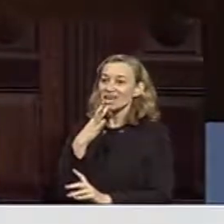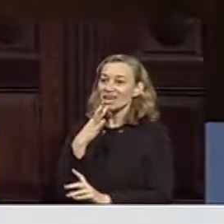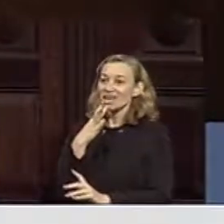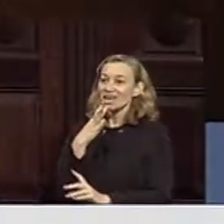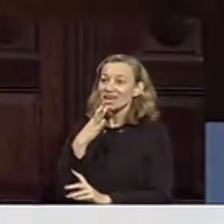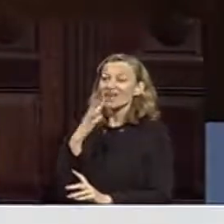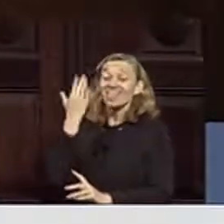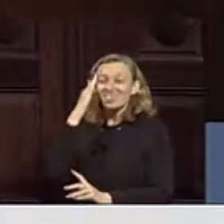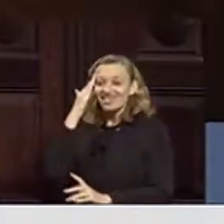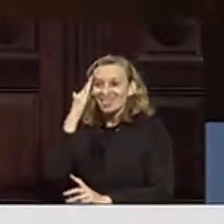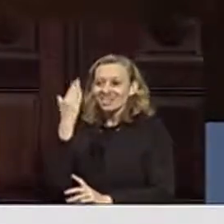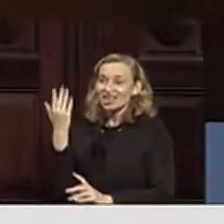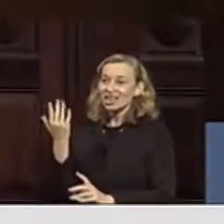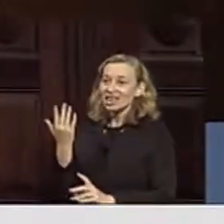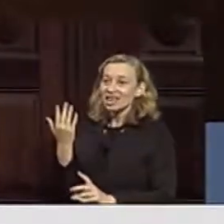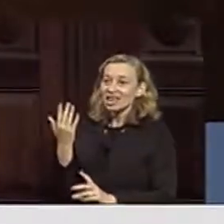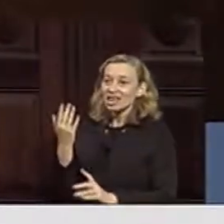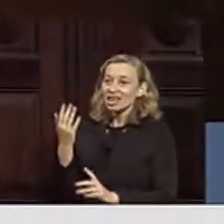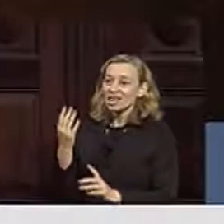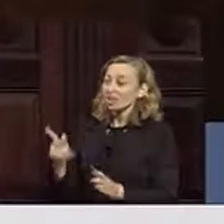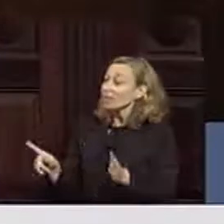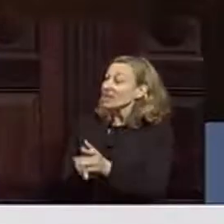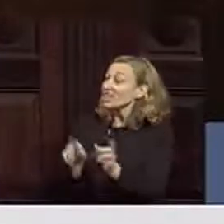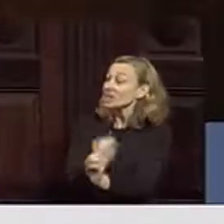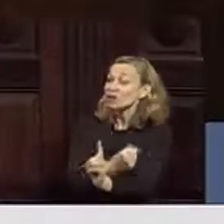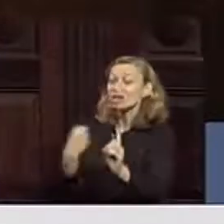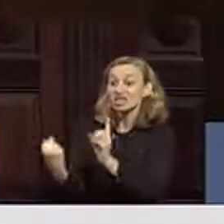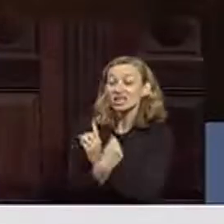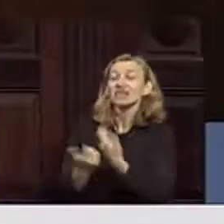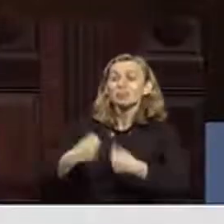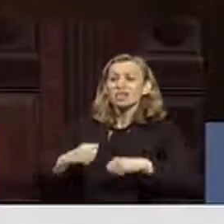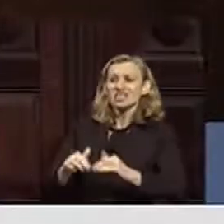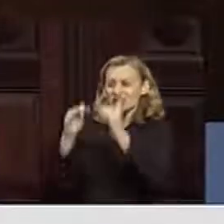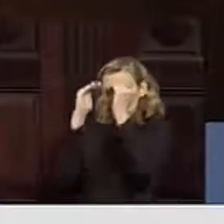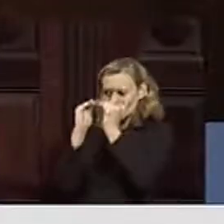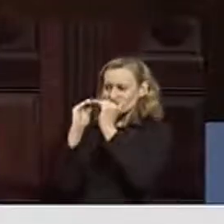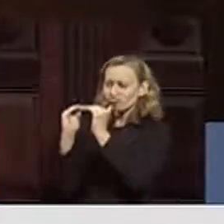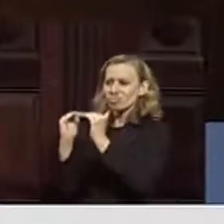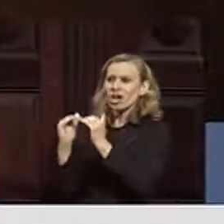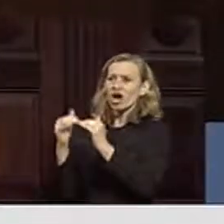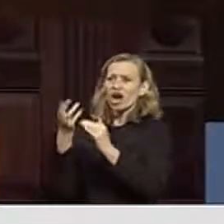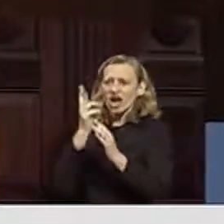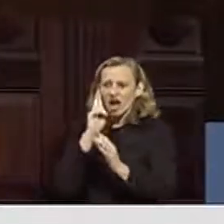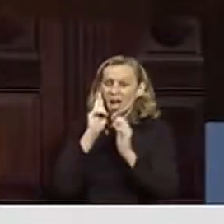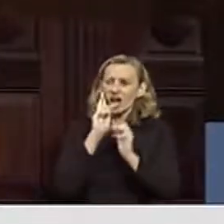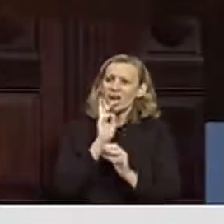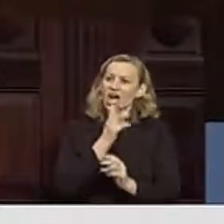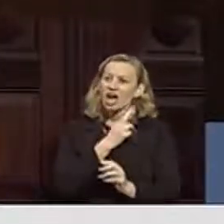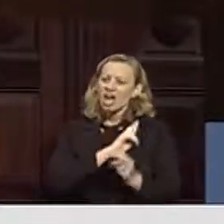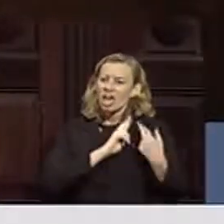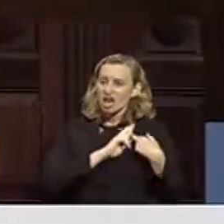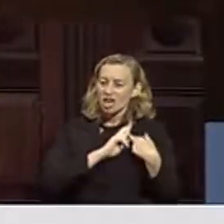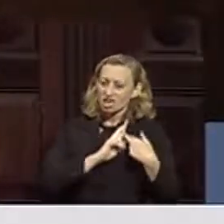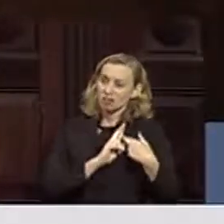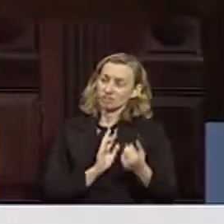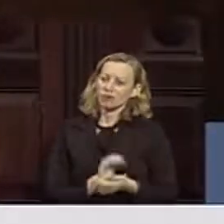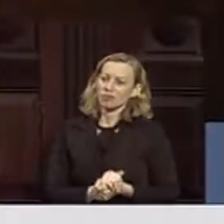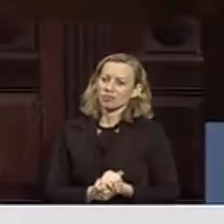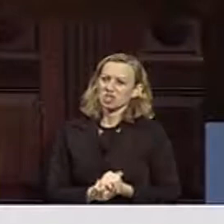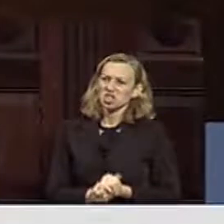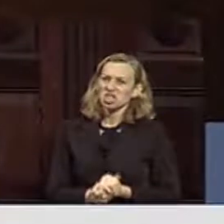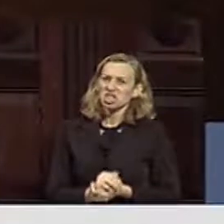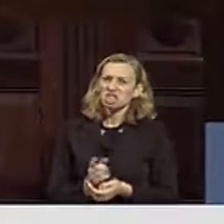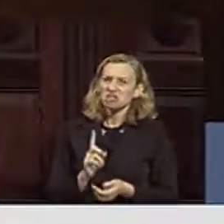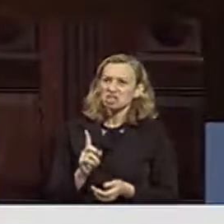faz parte da vida em sociedade, que tem que ser respeitado, que isso não diminui